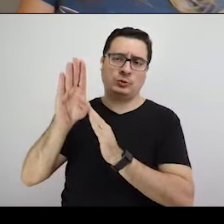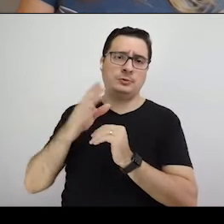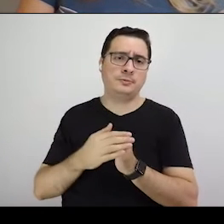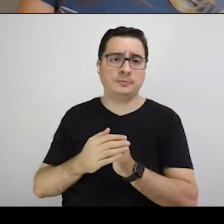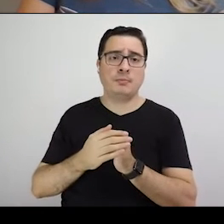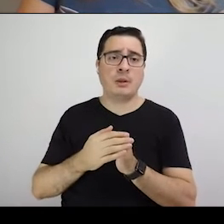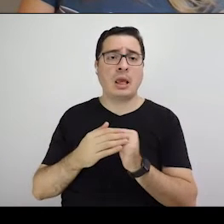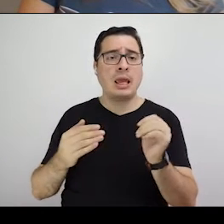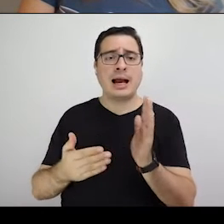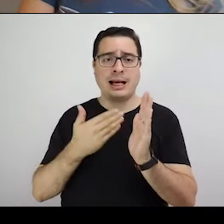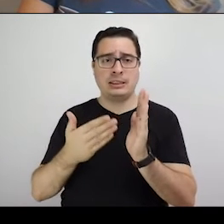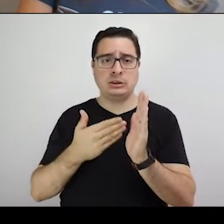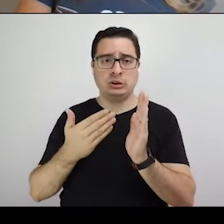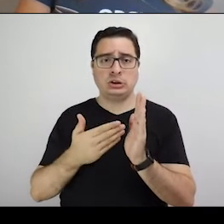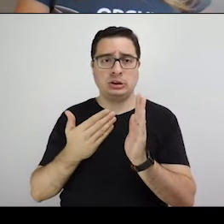cartilha,